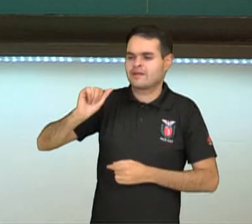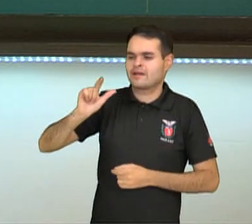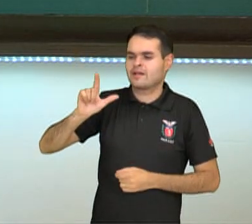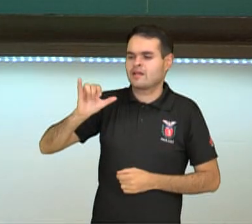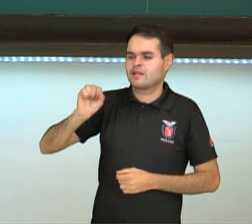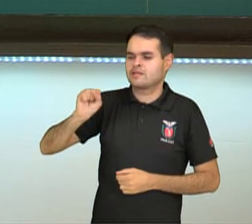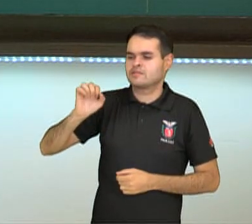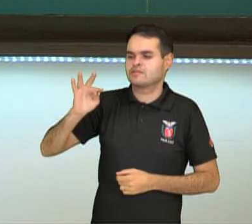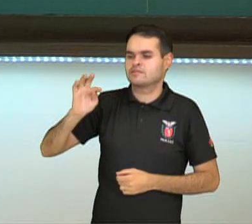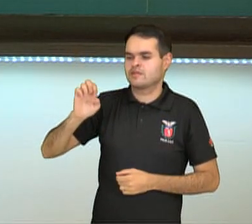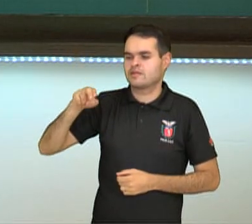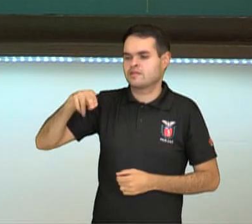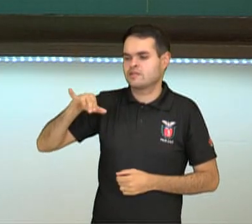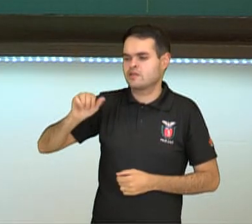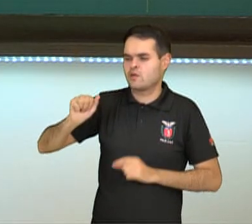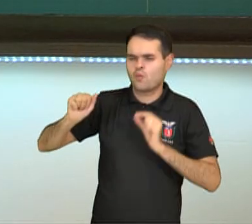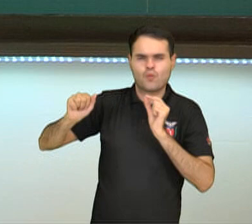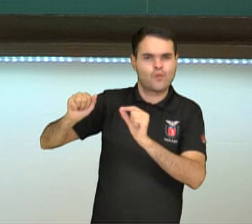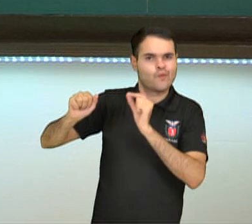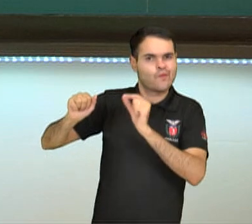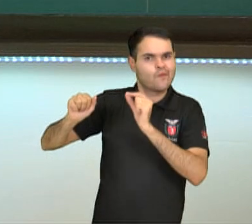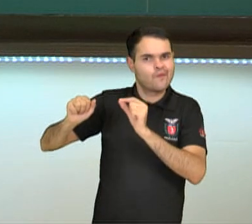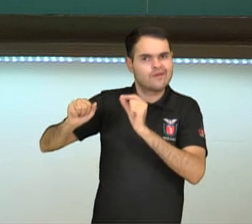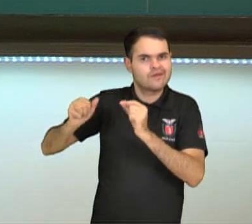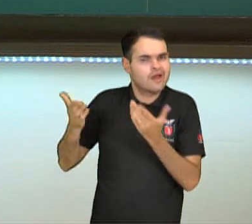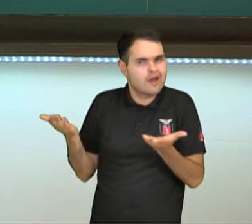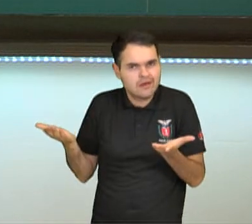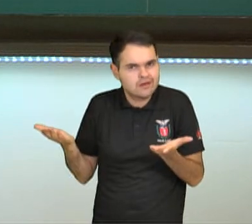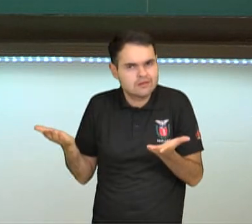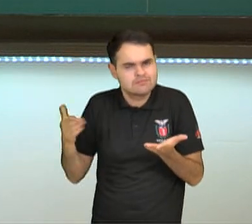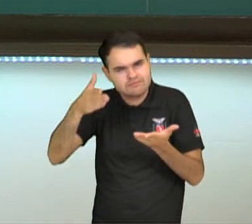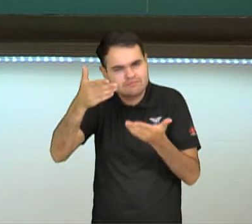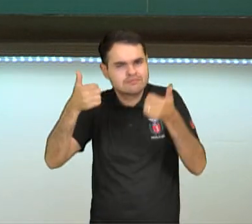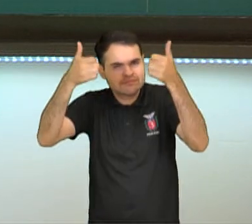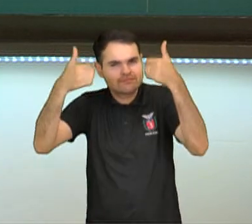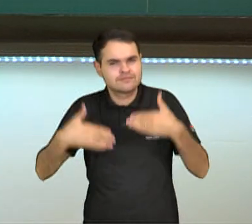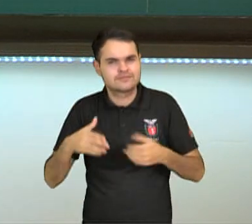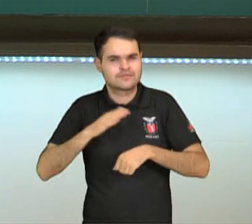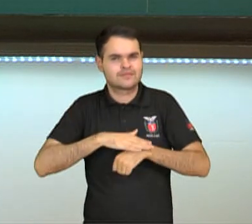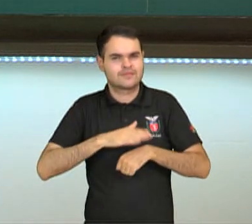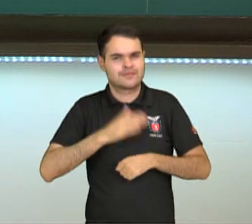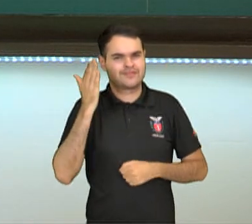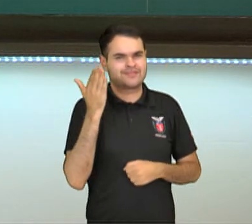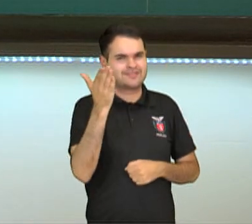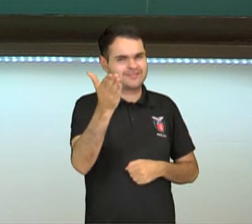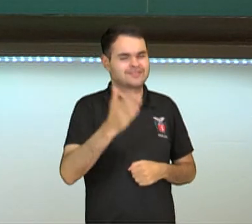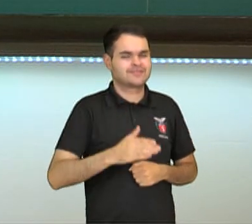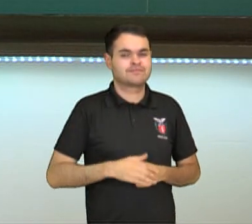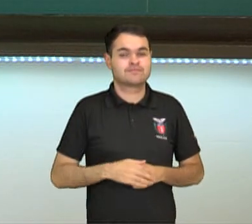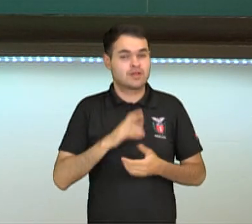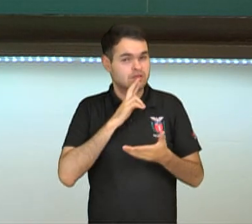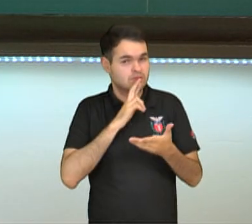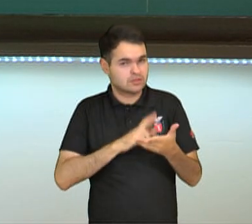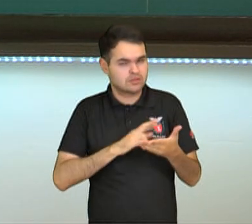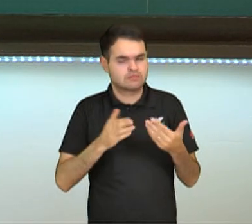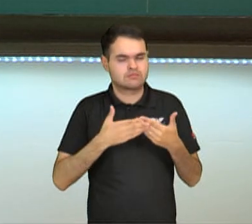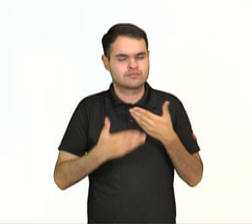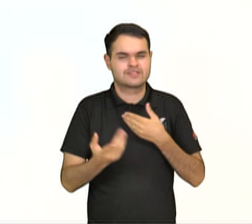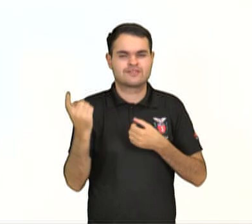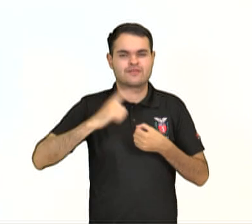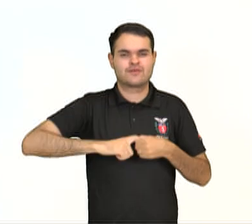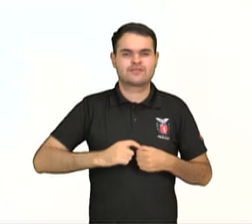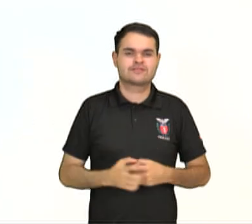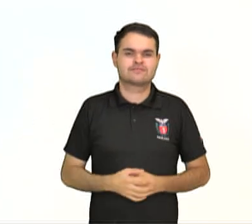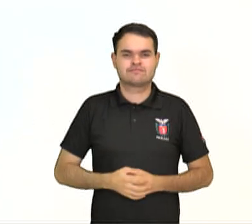te pergunto, o que é calistenia? Tempinho aí para você responder e a gente volta logo.